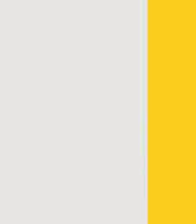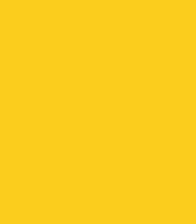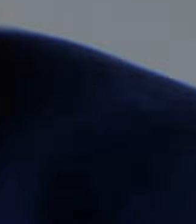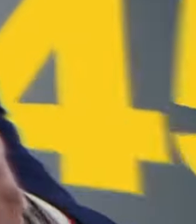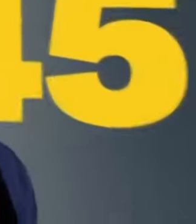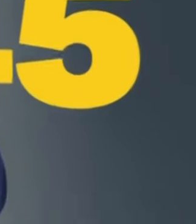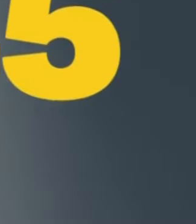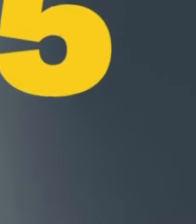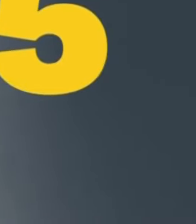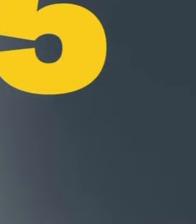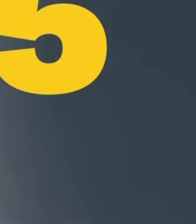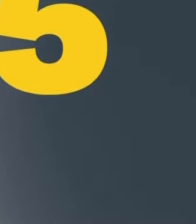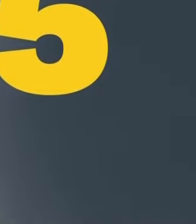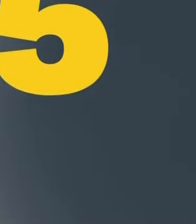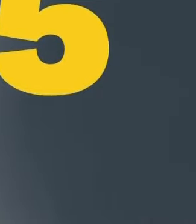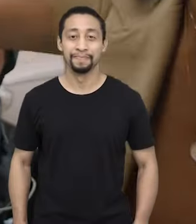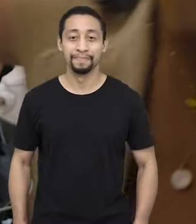nosso.